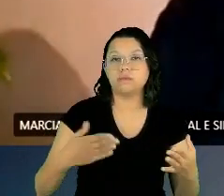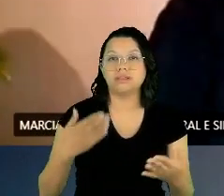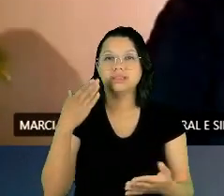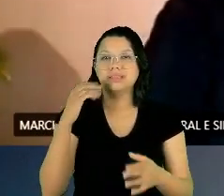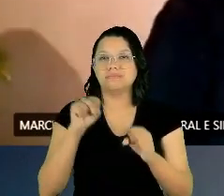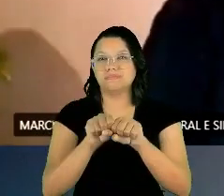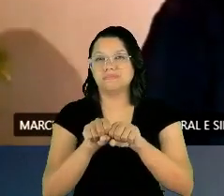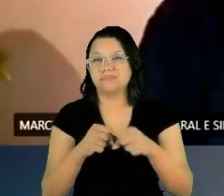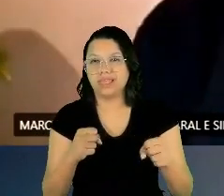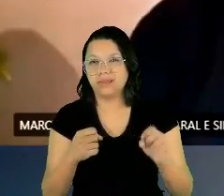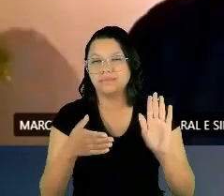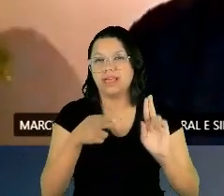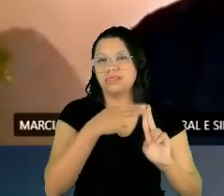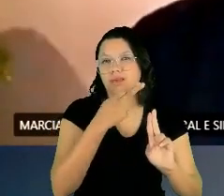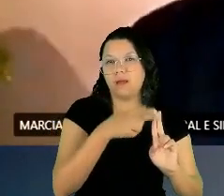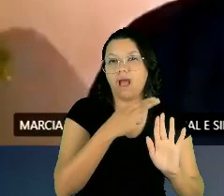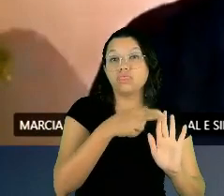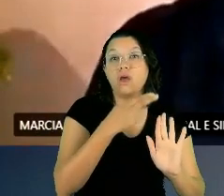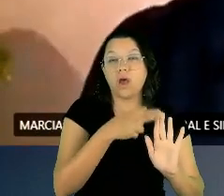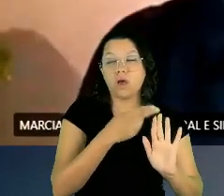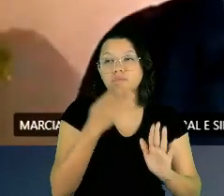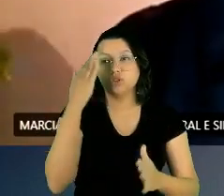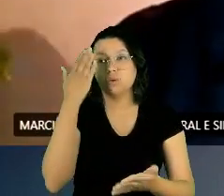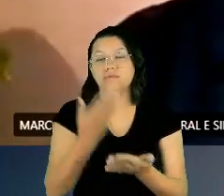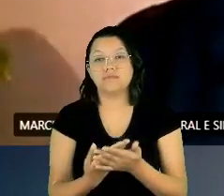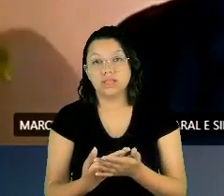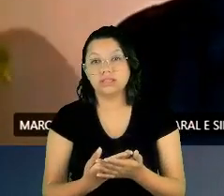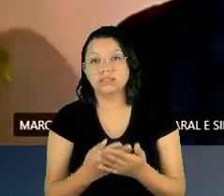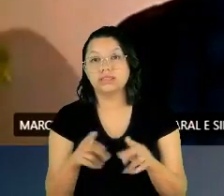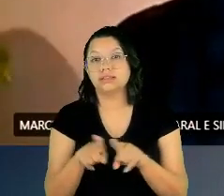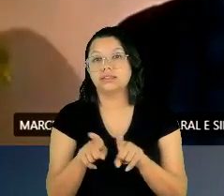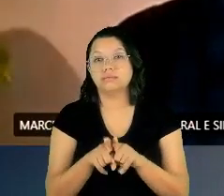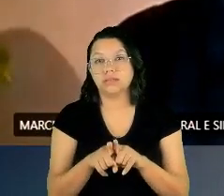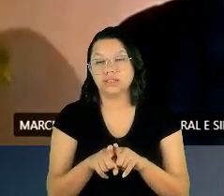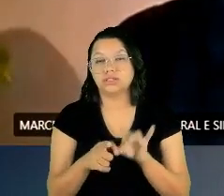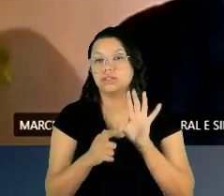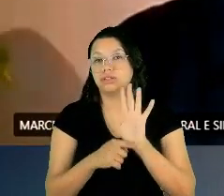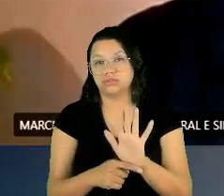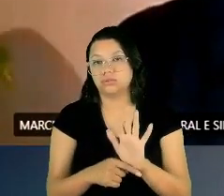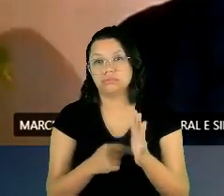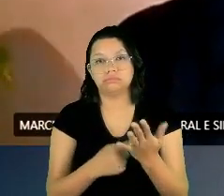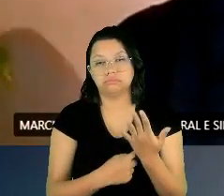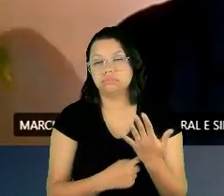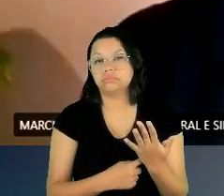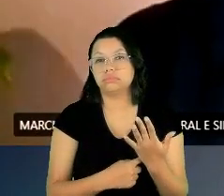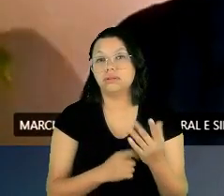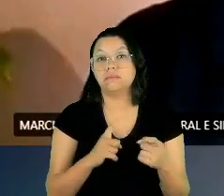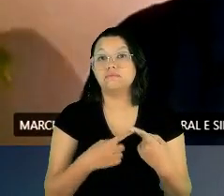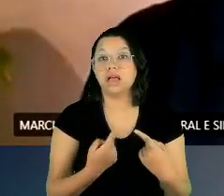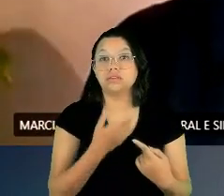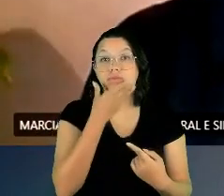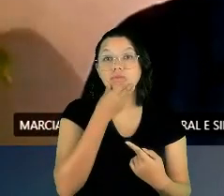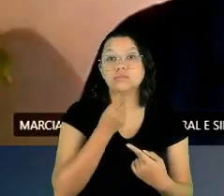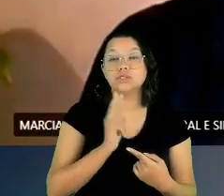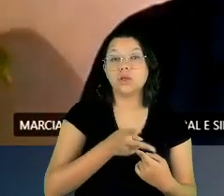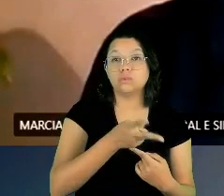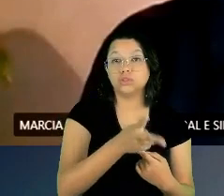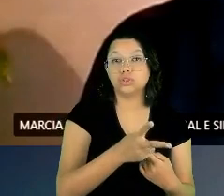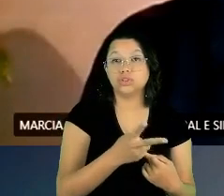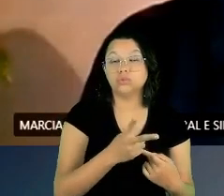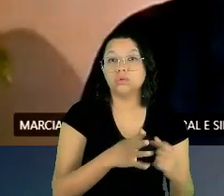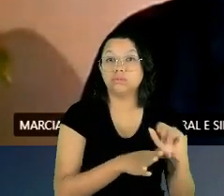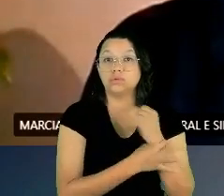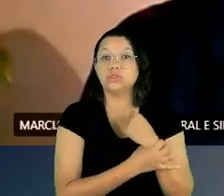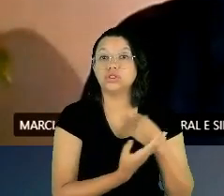dois violam a norma de confiança, de cooperação e reciprocidade, do que os homens. Os homens continuam protegendo